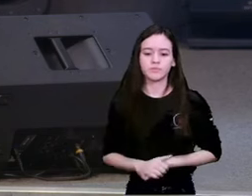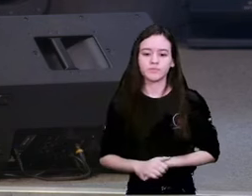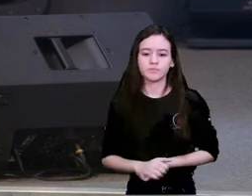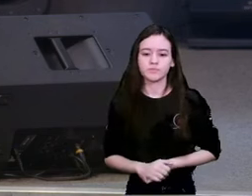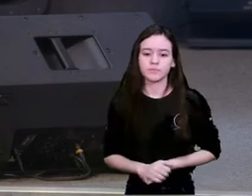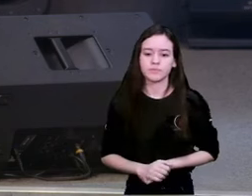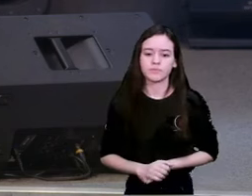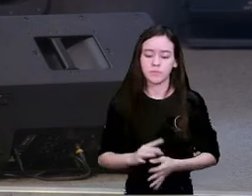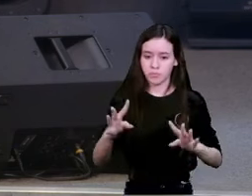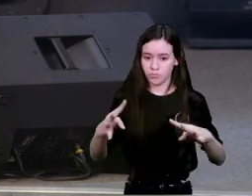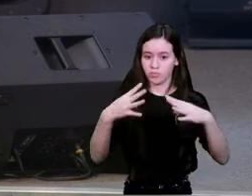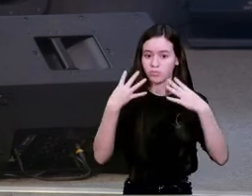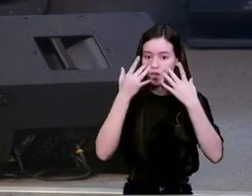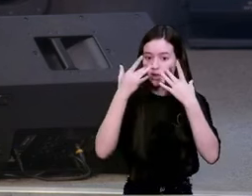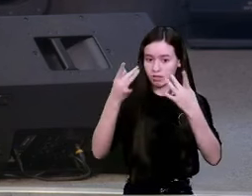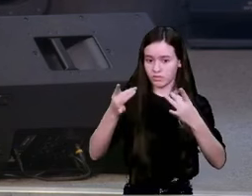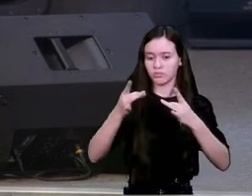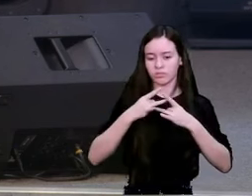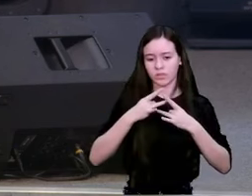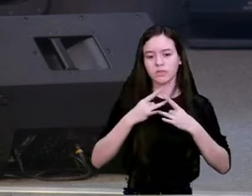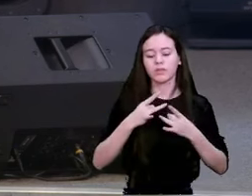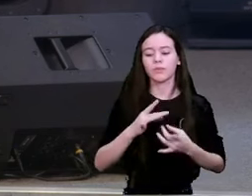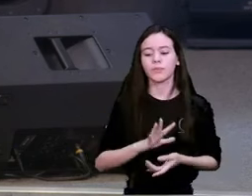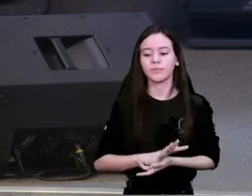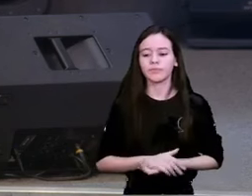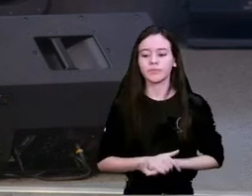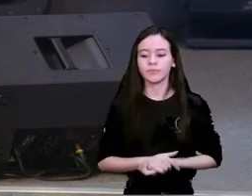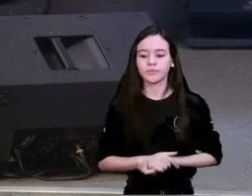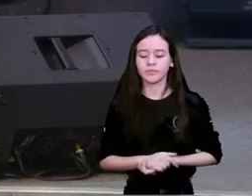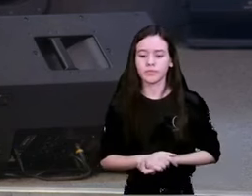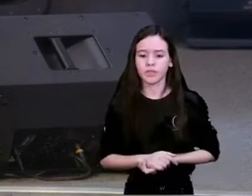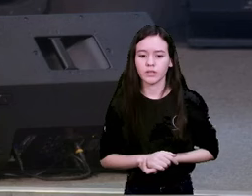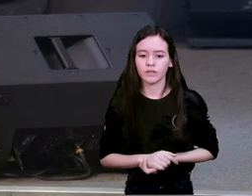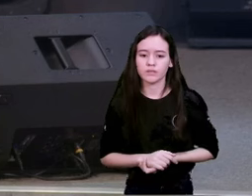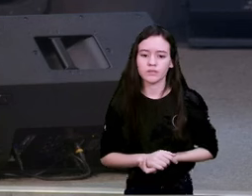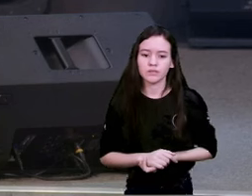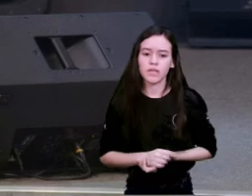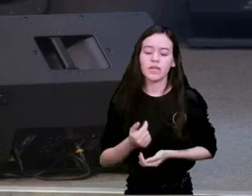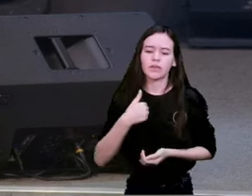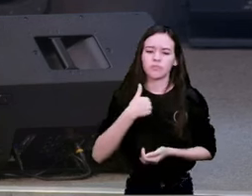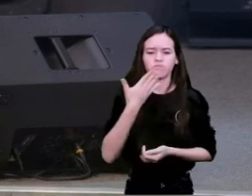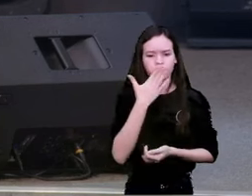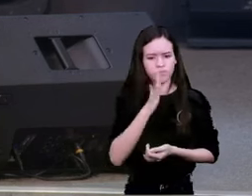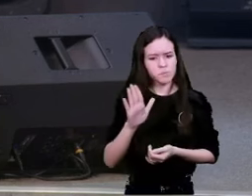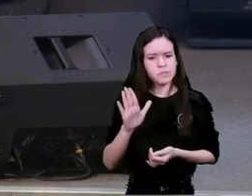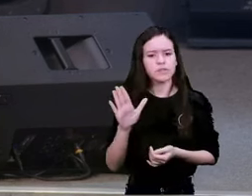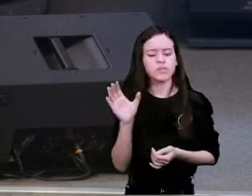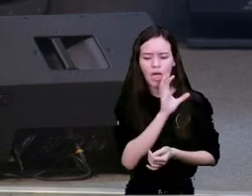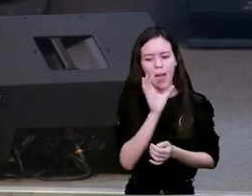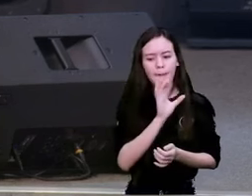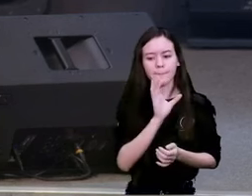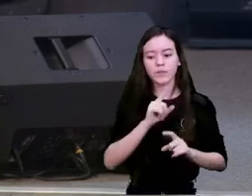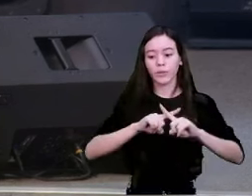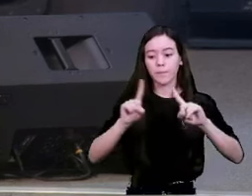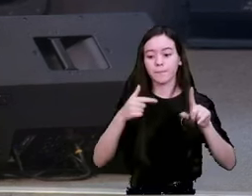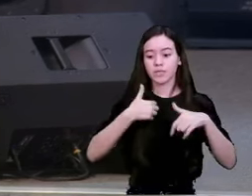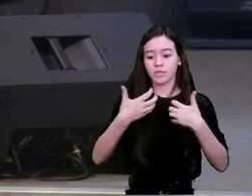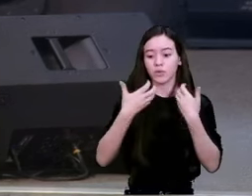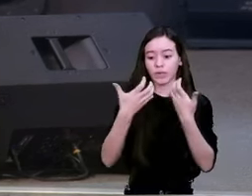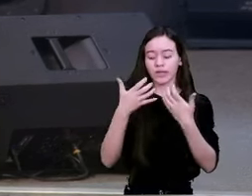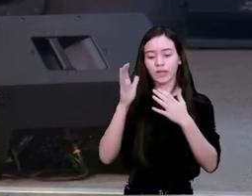para cá, redobre sua atenção aqui, me empresta a sua mente por alguns segundos, eu prometo ser breve, mas eu quero